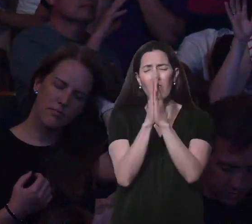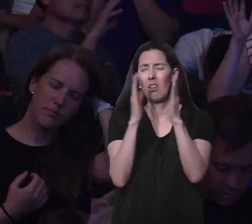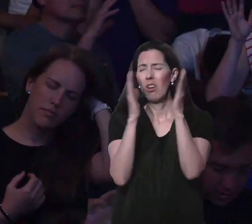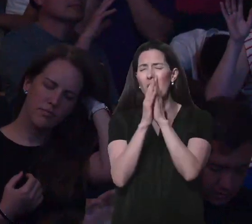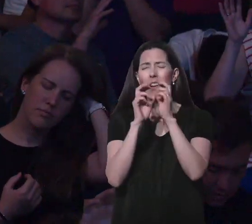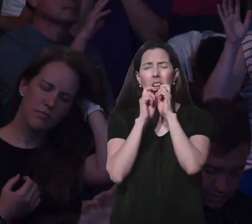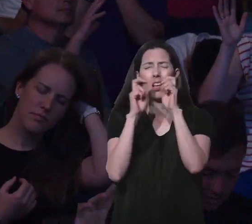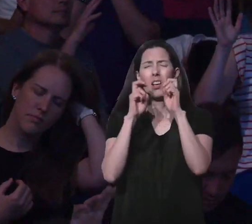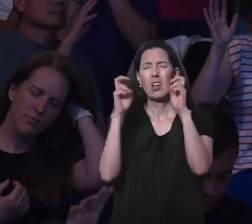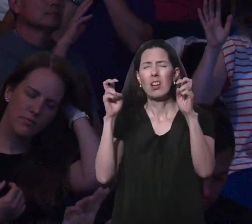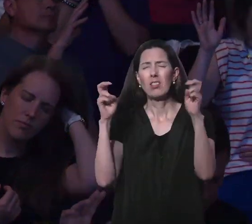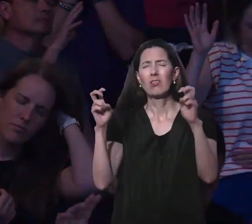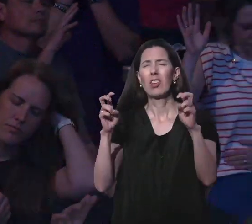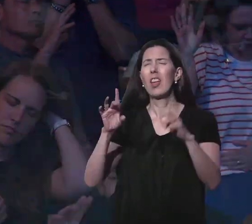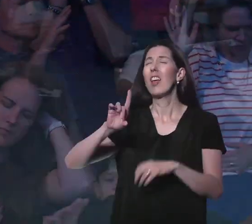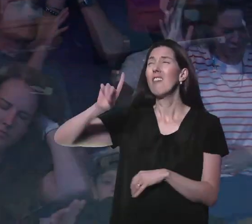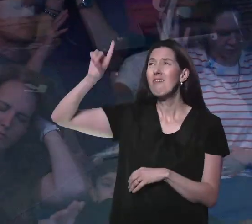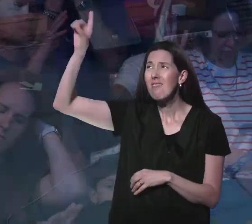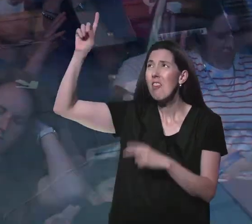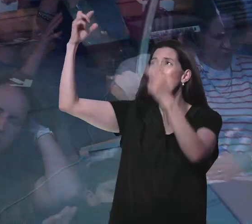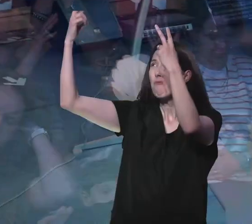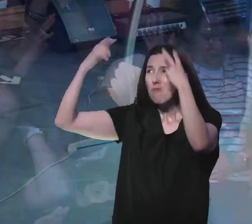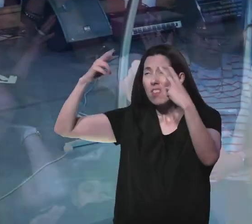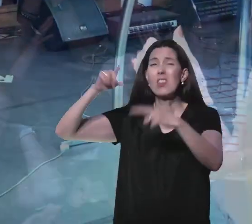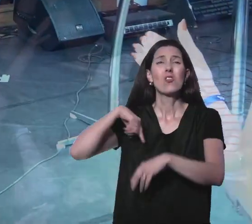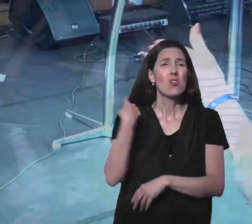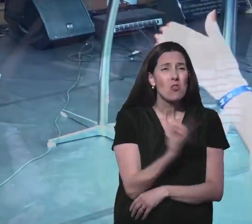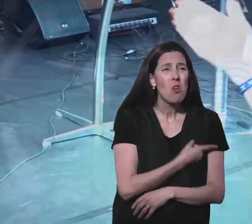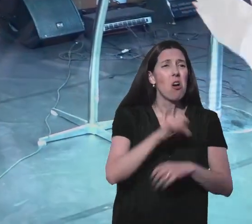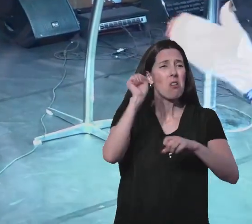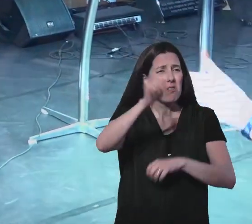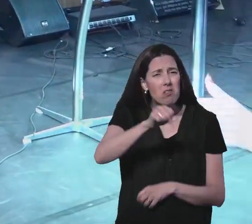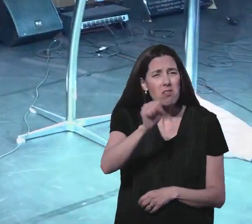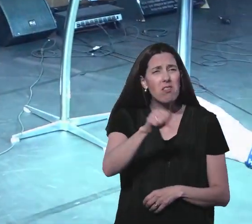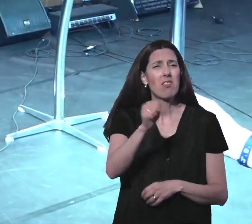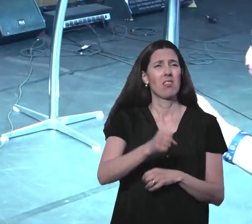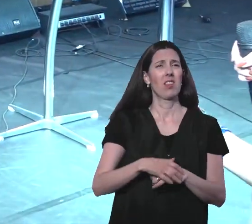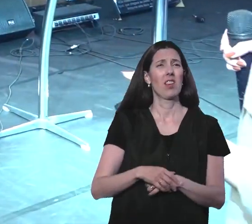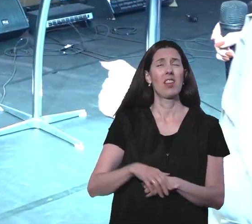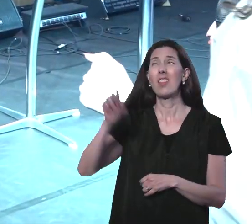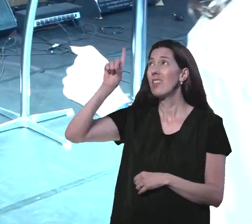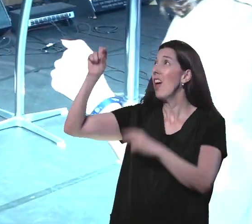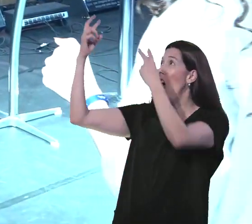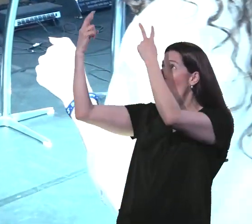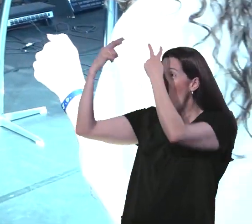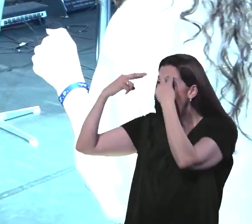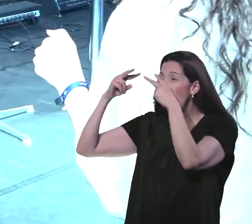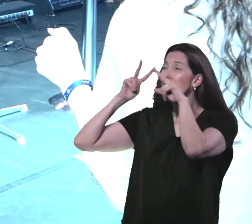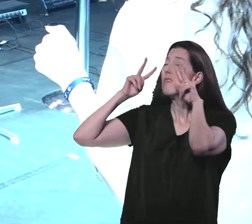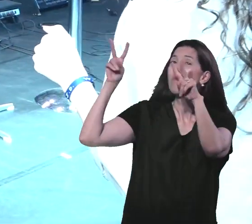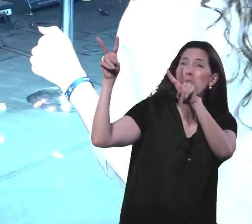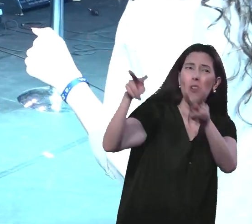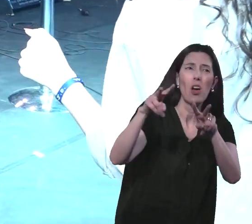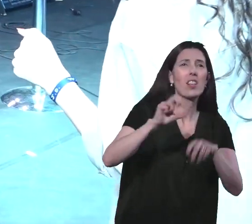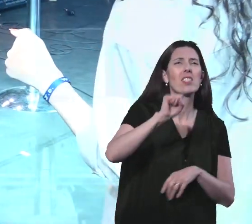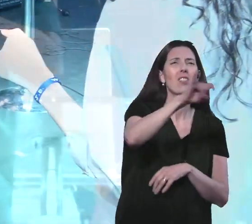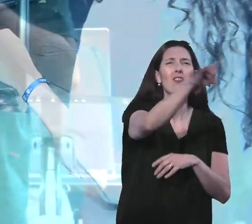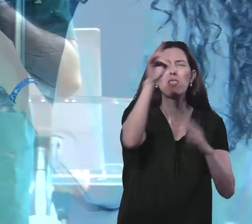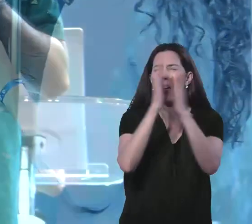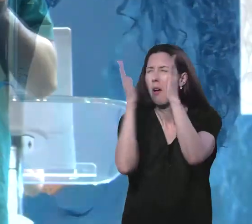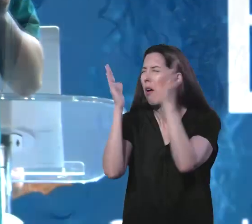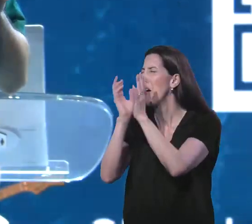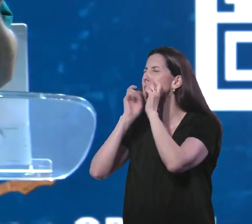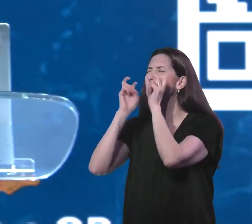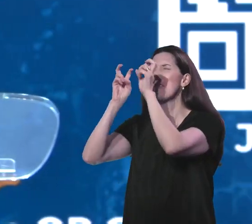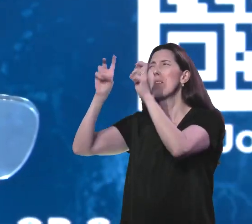Deus não é surdo que não nos possa ouvir. O seu ouvido está inclinado, clama e eu responderei. E lhe